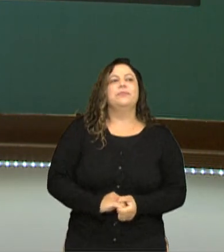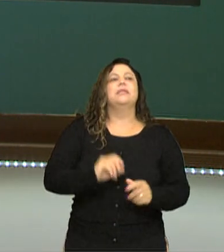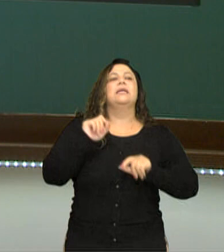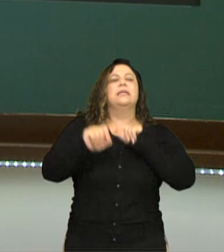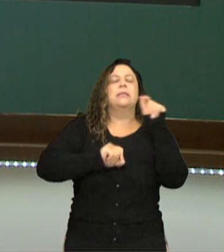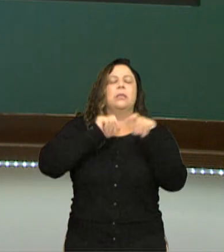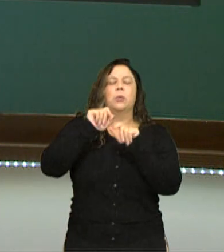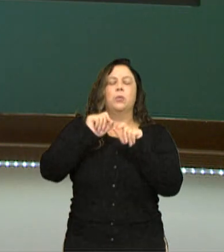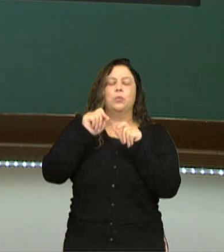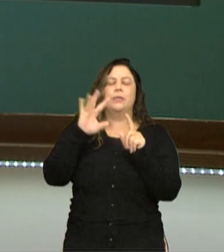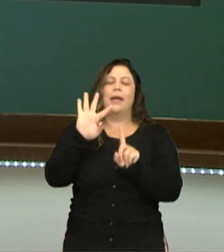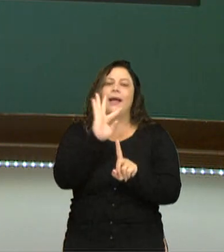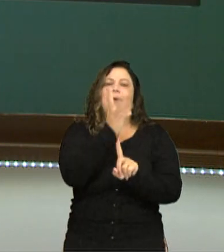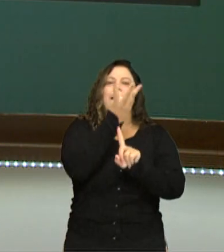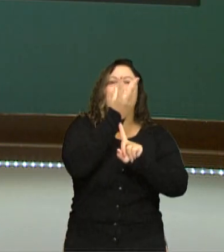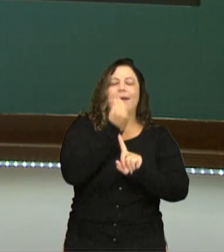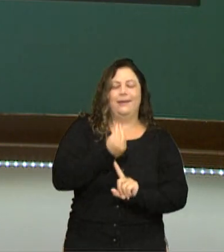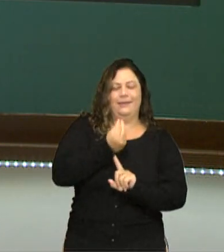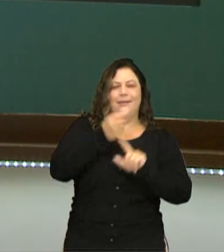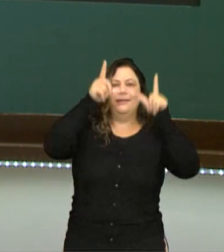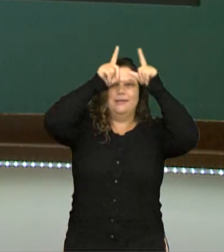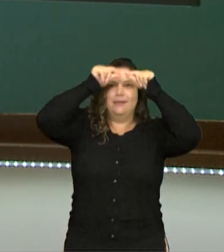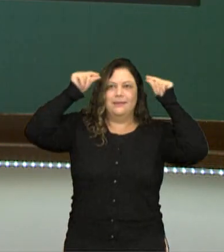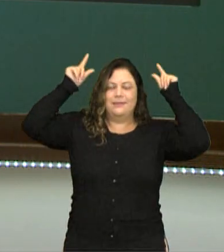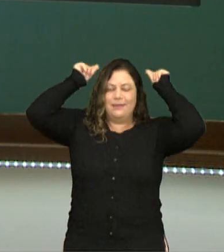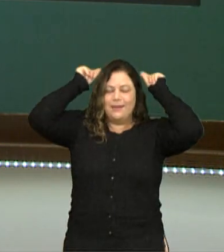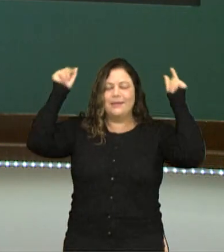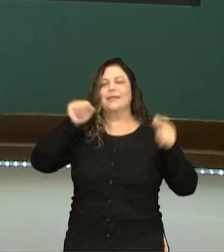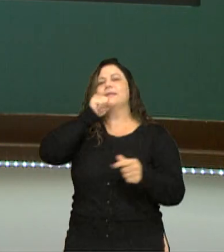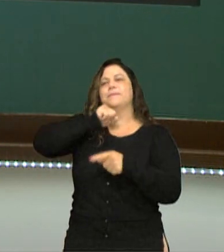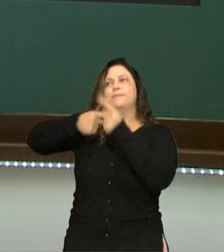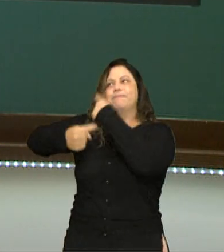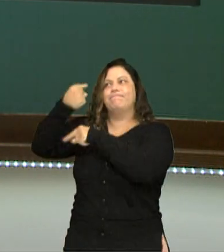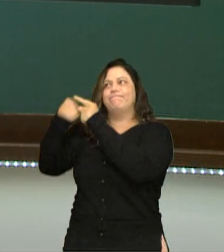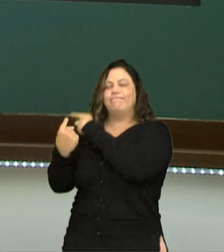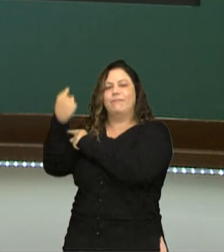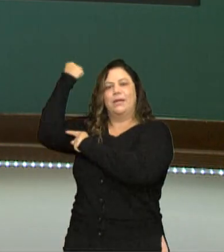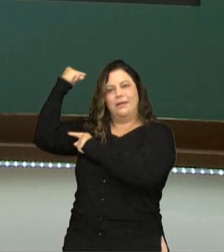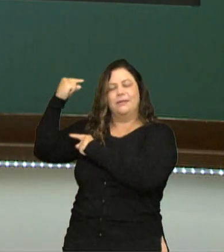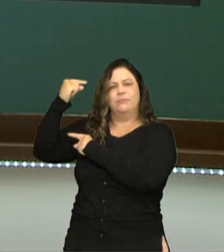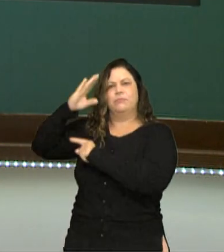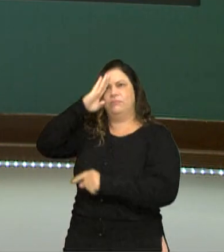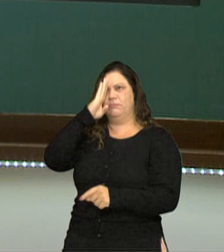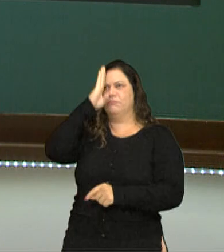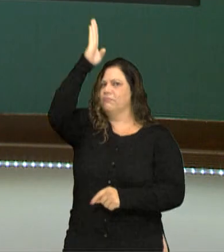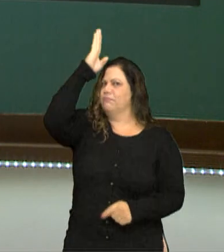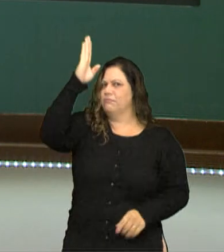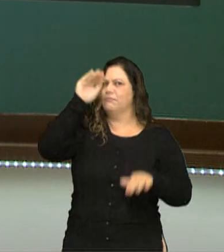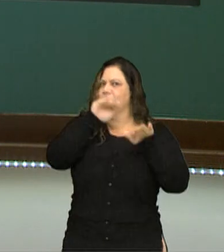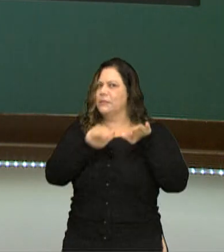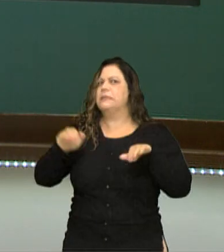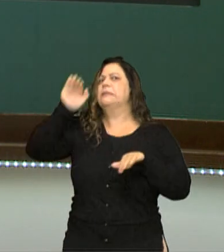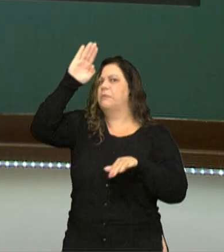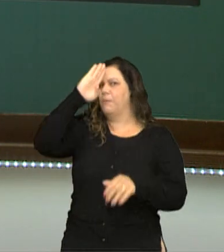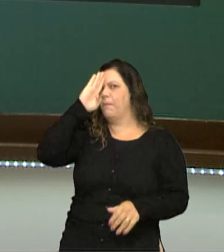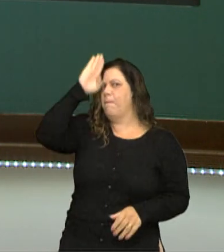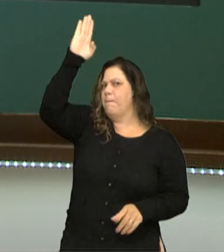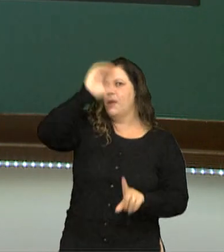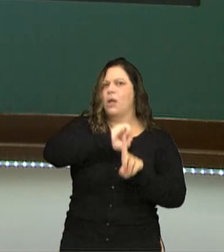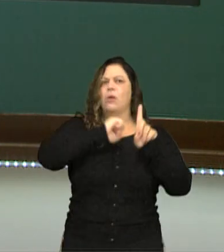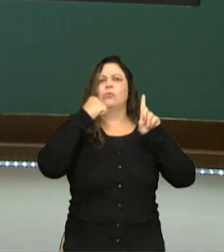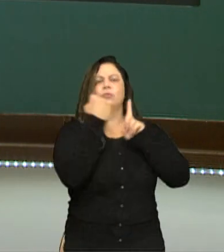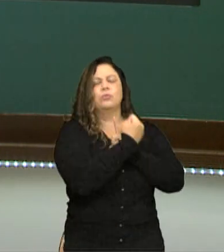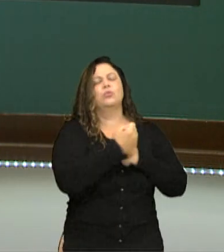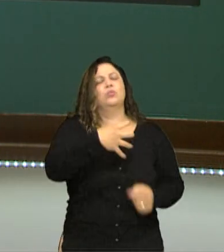arte grega. Então, a arte na Grécia Antiga ocupava um lugar de destaque na sociedade. E várias formas, são as formas que representam